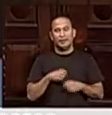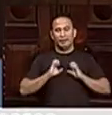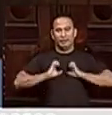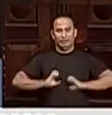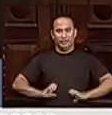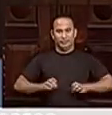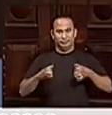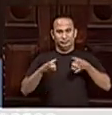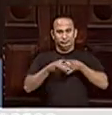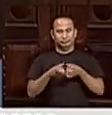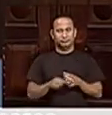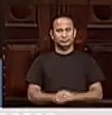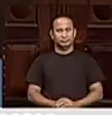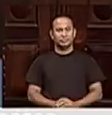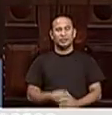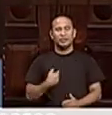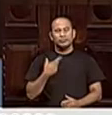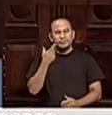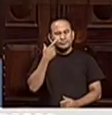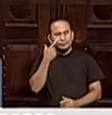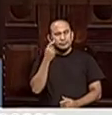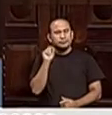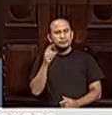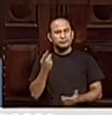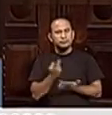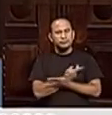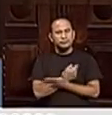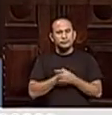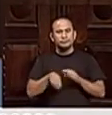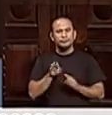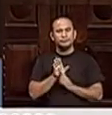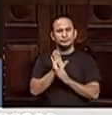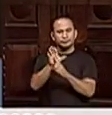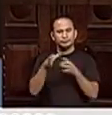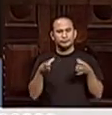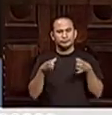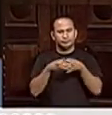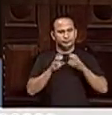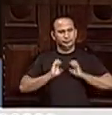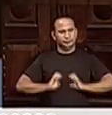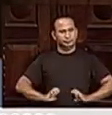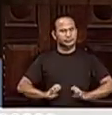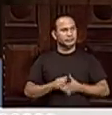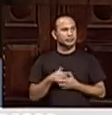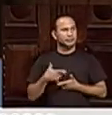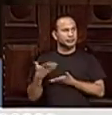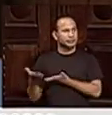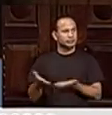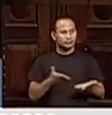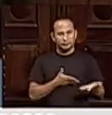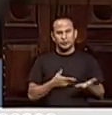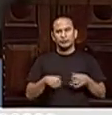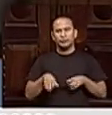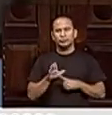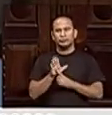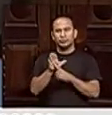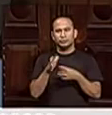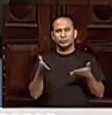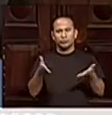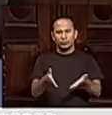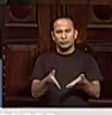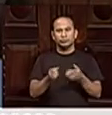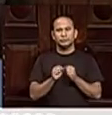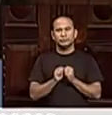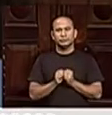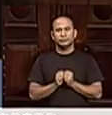ética, apure os fatos apresentados nessa comissão de ética que trouxemos e apresentamos hoje aqui na Assembleia